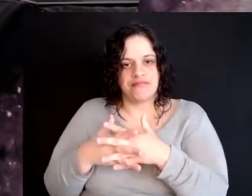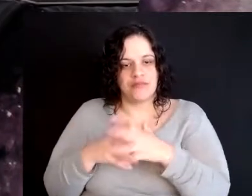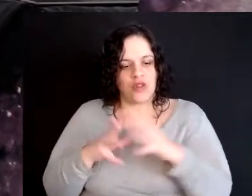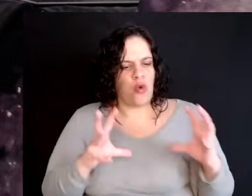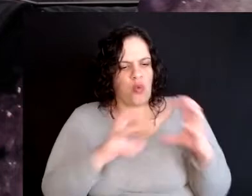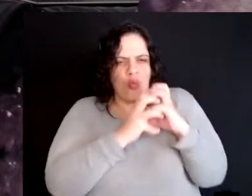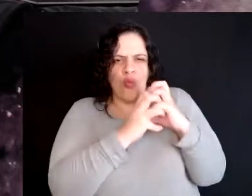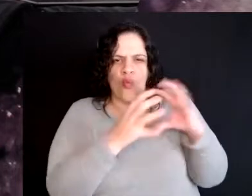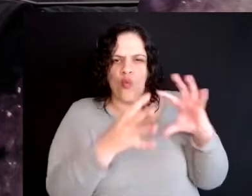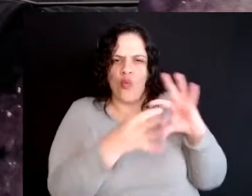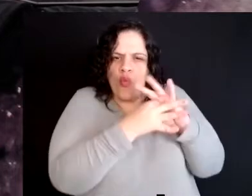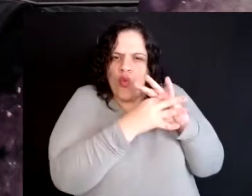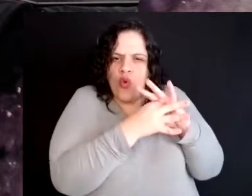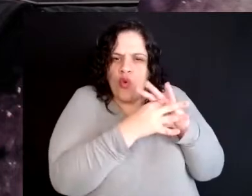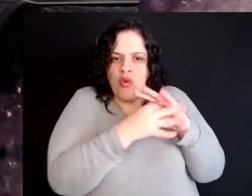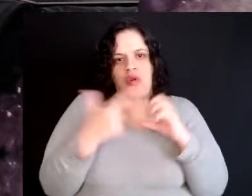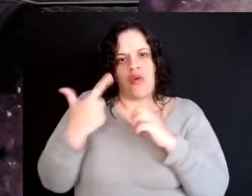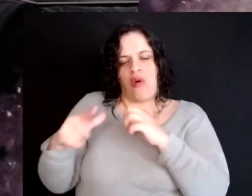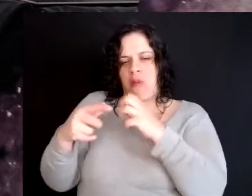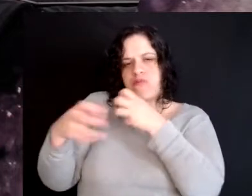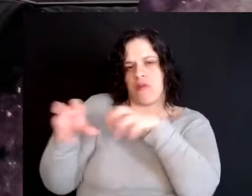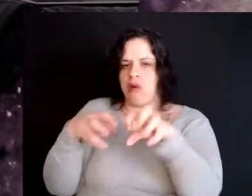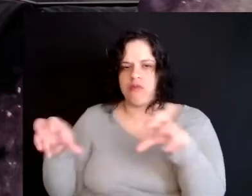Agregação, a destruição.